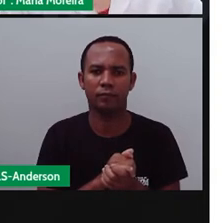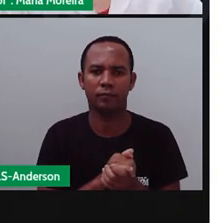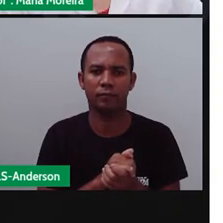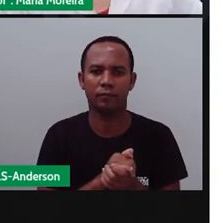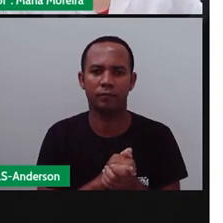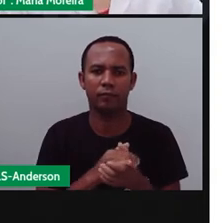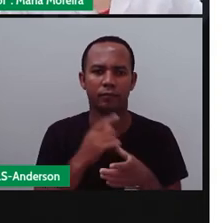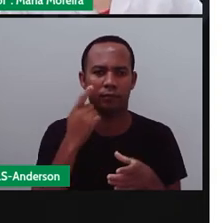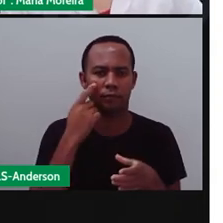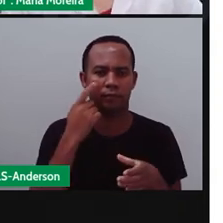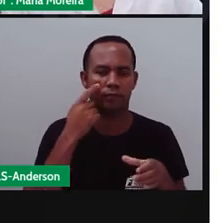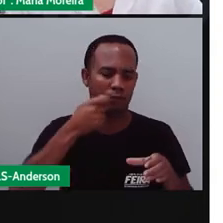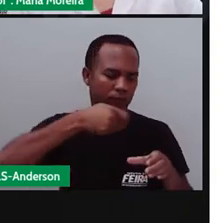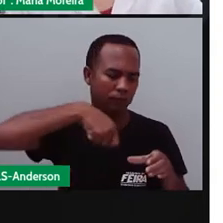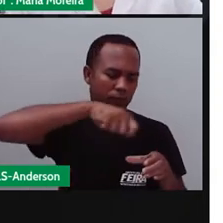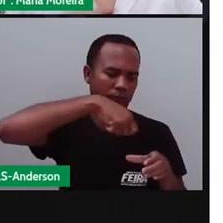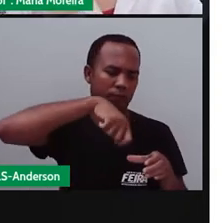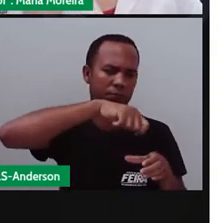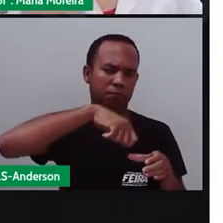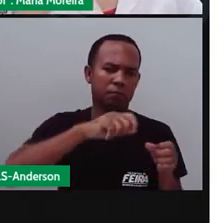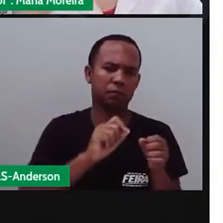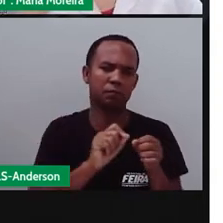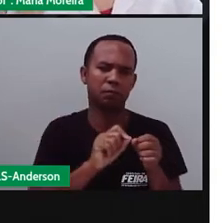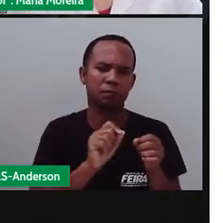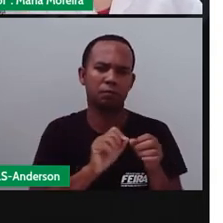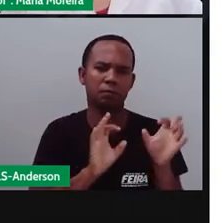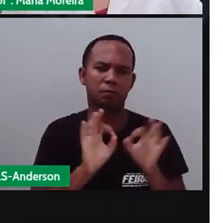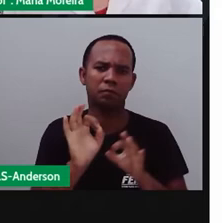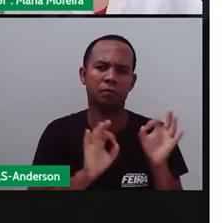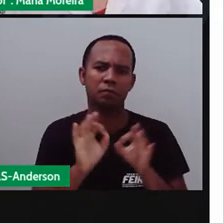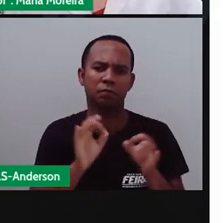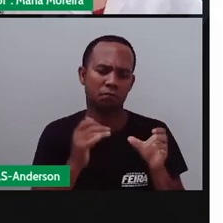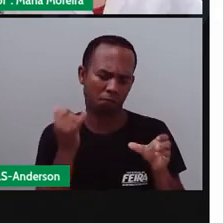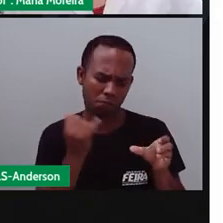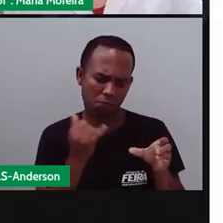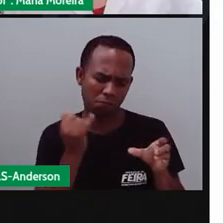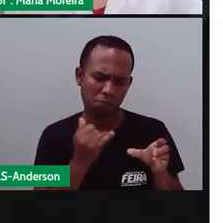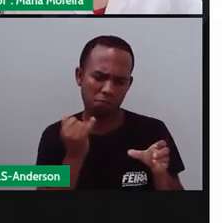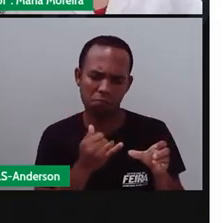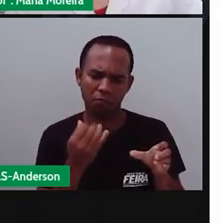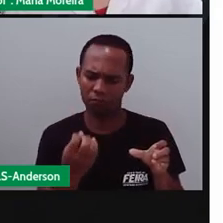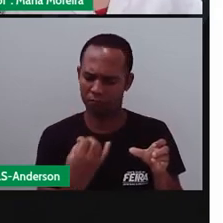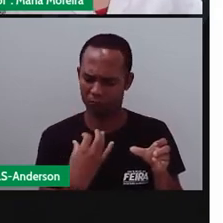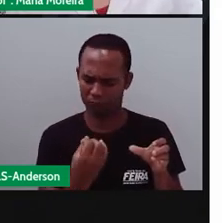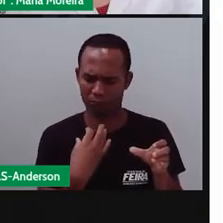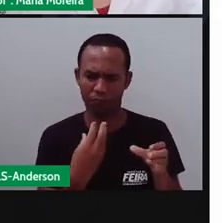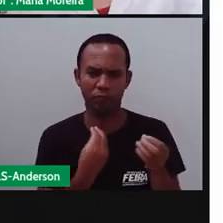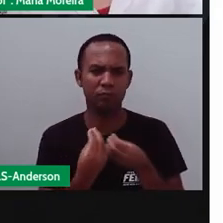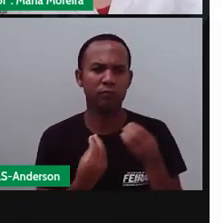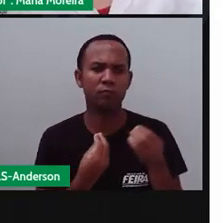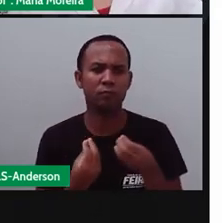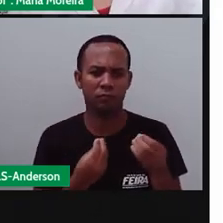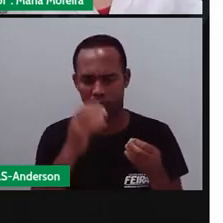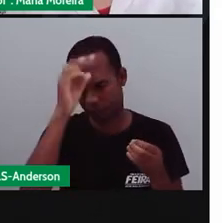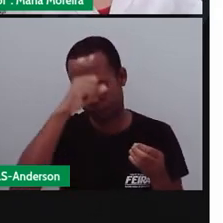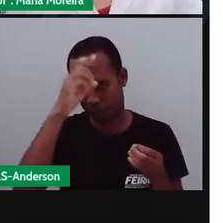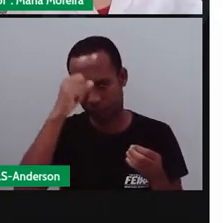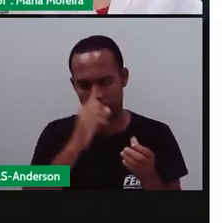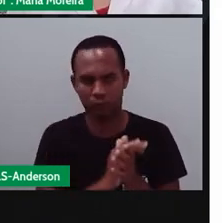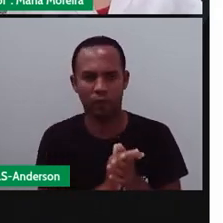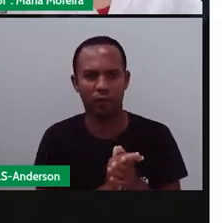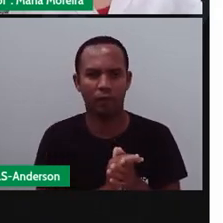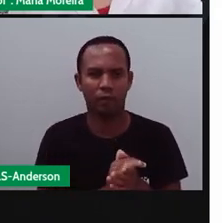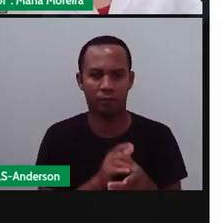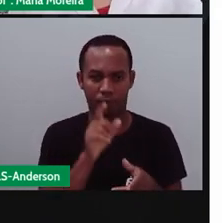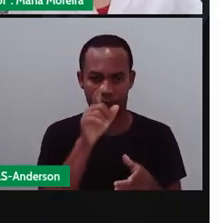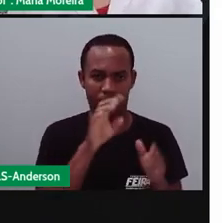Bom, receita, gente, né? A gente vai agora falar dos textos instrucionais, a gente vai falar sobre as receitas. Receita é um tipo de